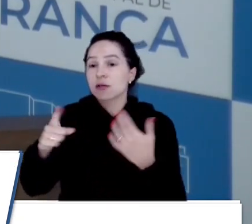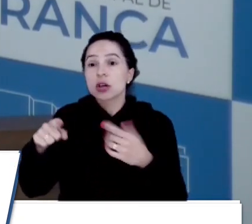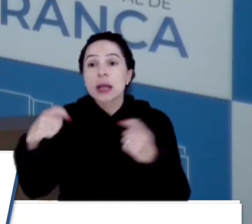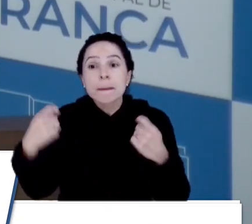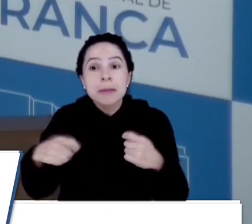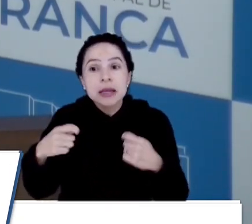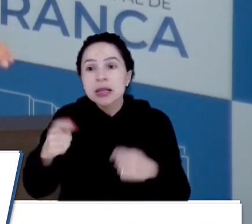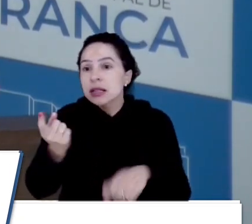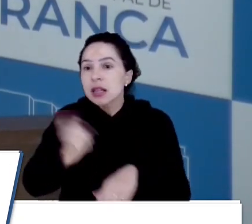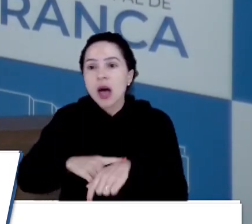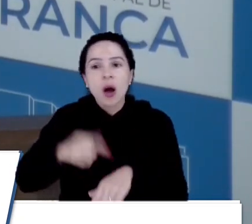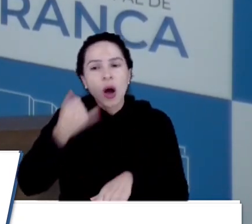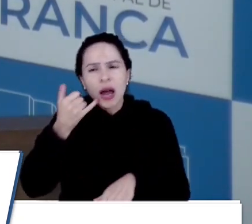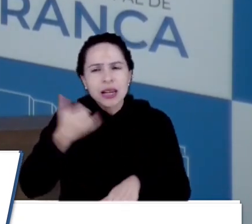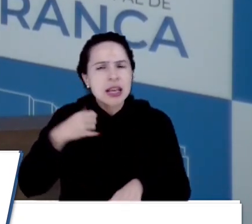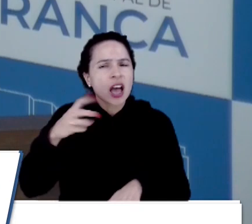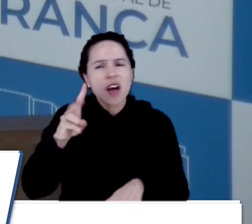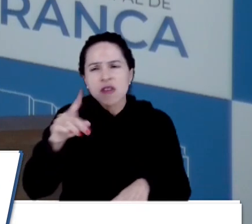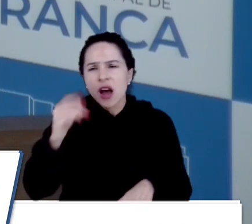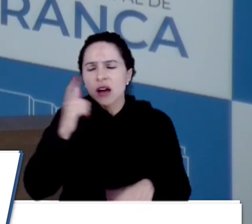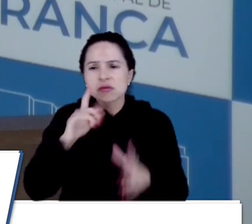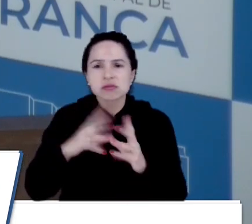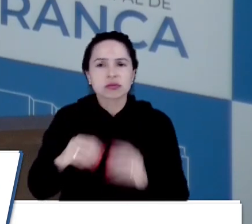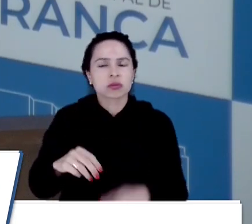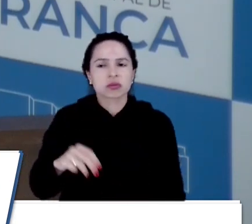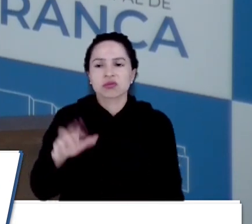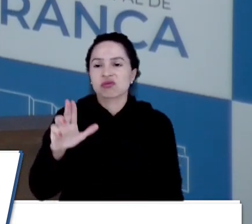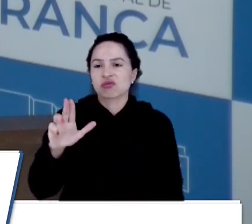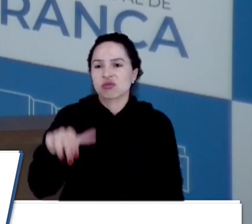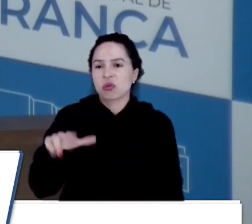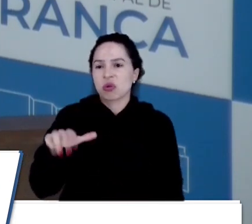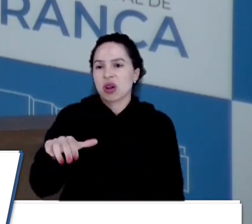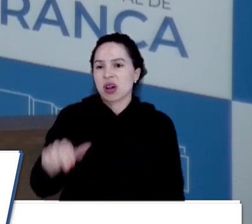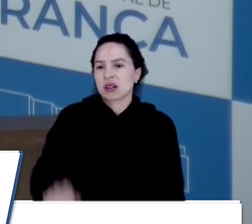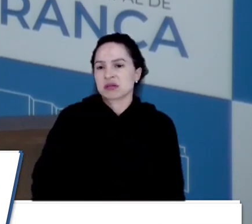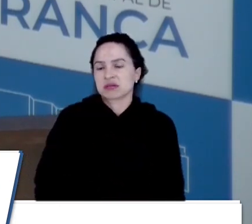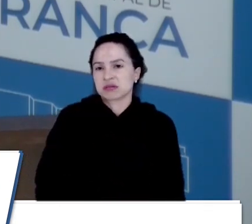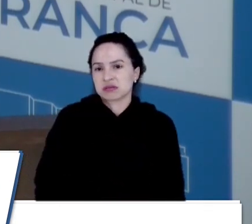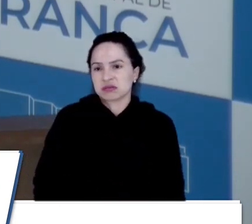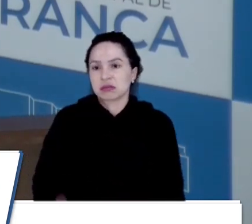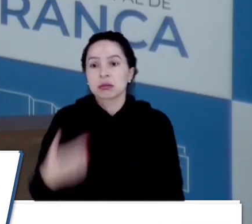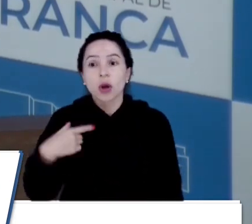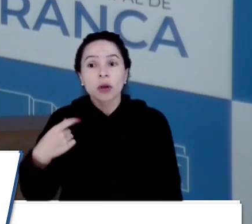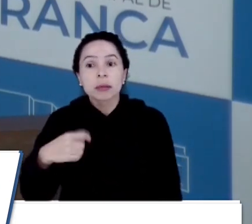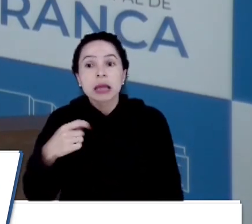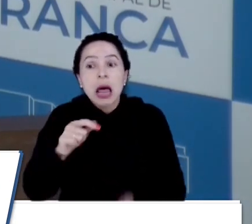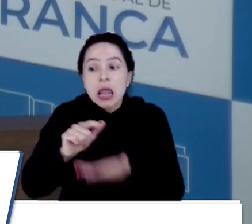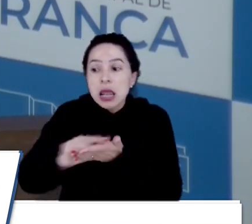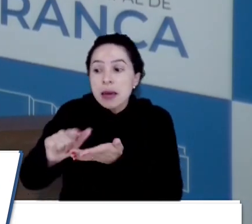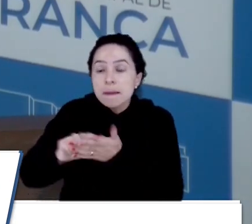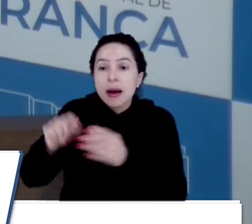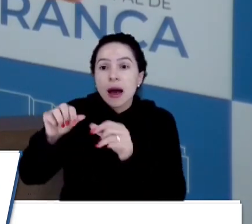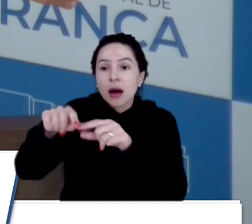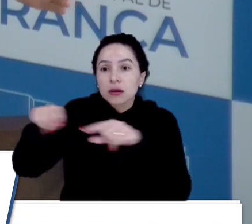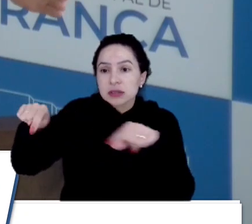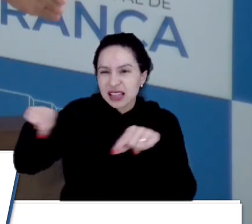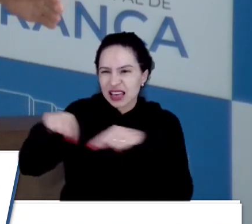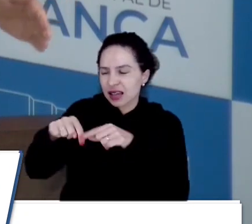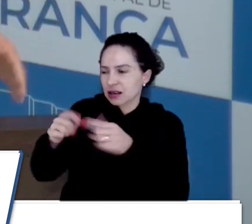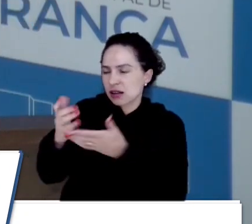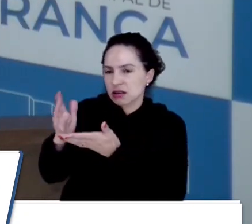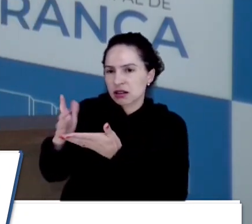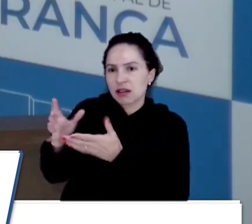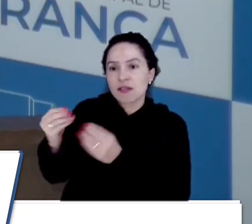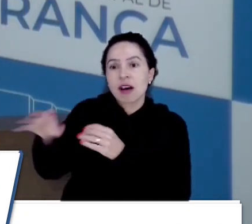ligue nesse número, vai ser resolvido o problema. Jamais aconteceu isso. Quando a gente precisa de uma limpeza de um terreno público, que ali tem vários ali ao